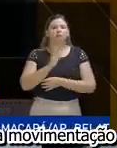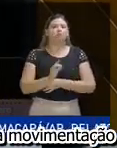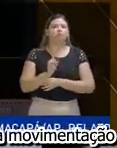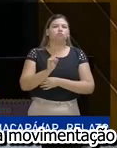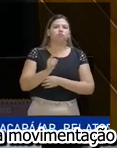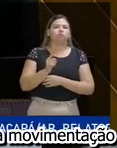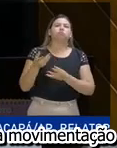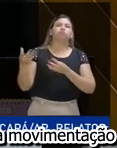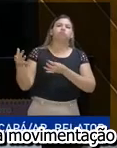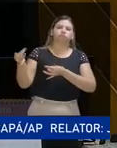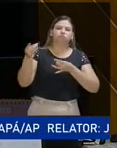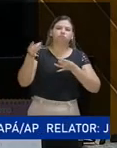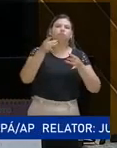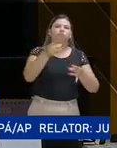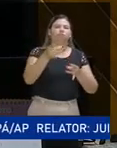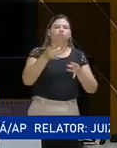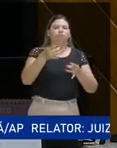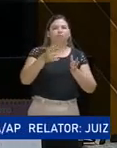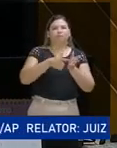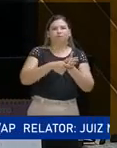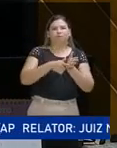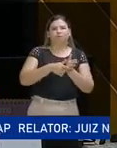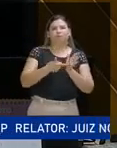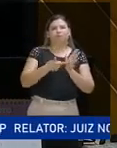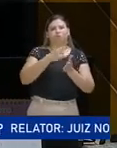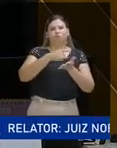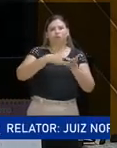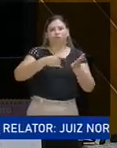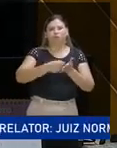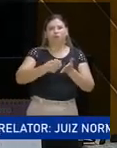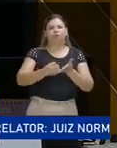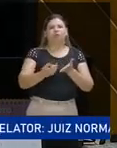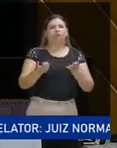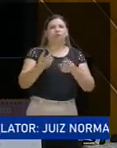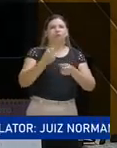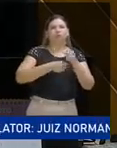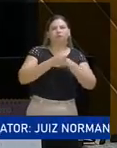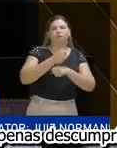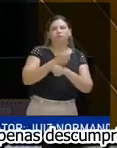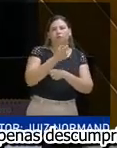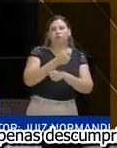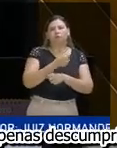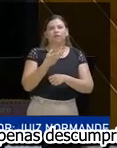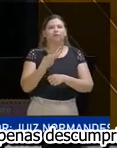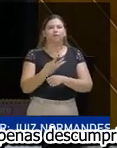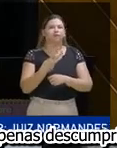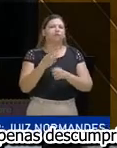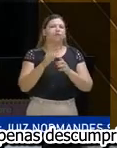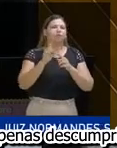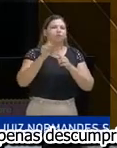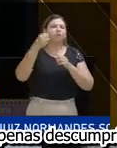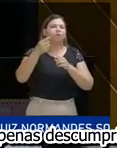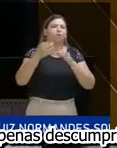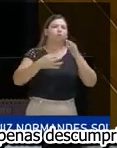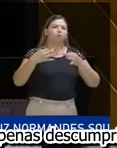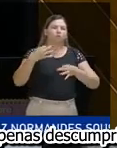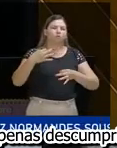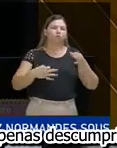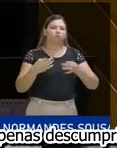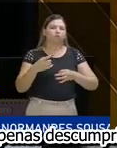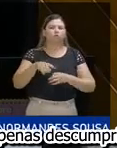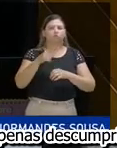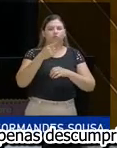à análise de sua movimentação financeira no ano de 2023. Nos pareceres que antecedem esse julgamento, ficou evidente que